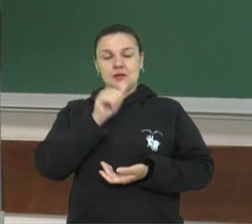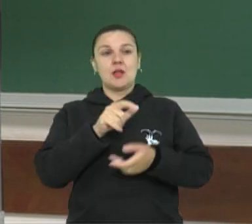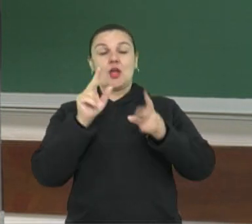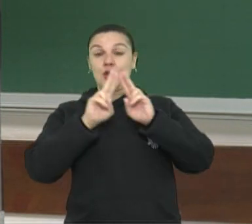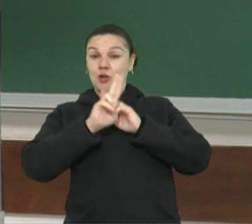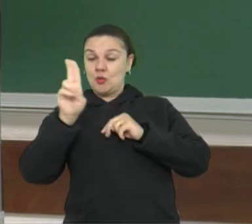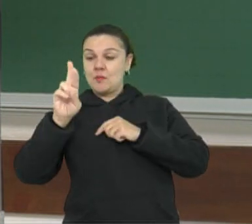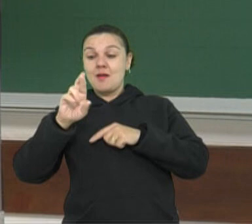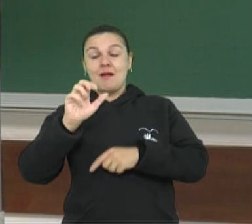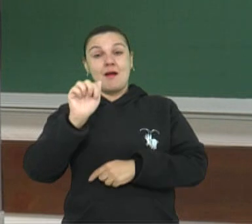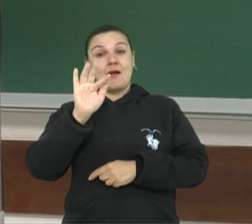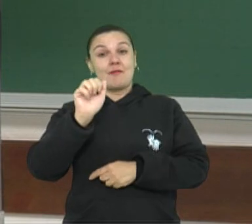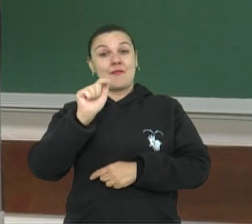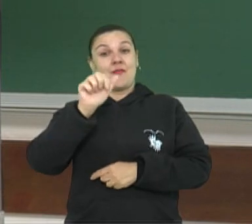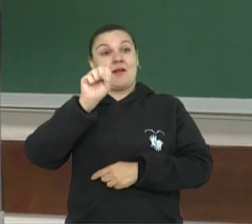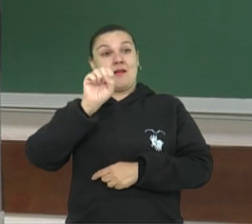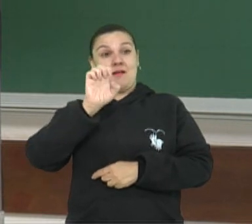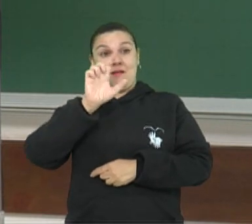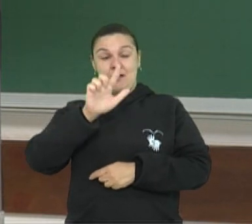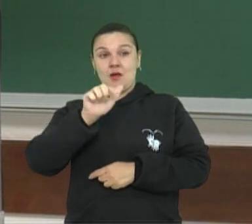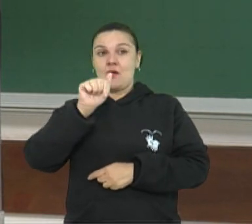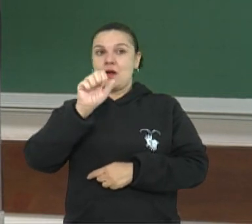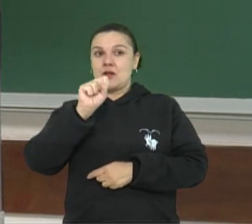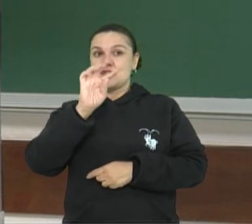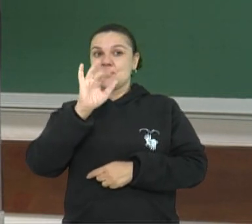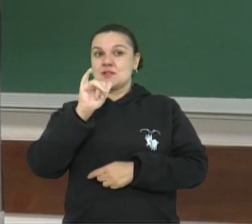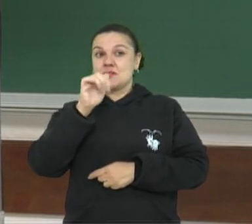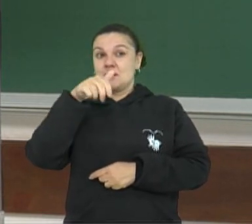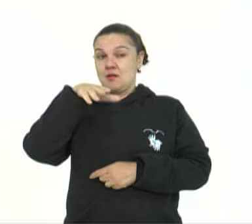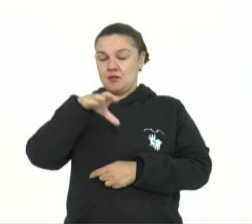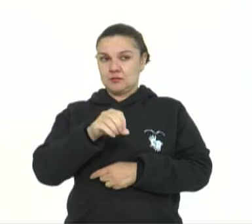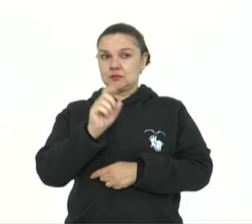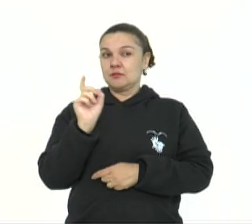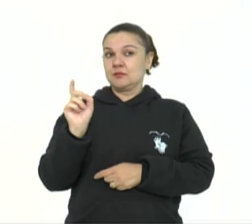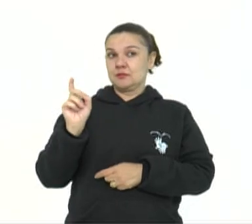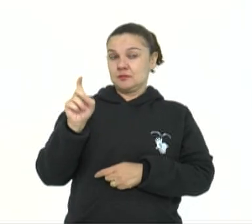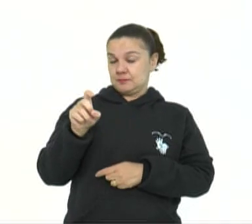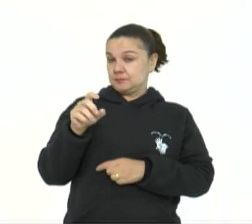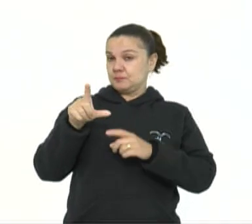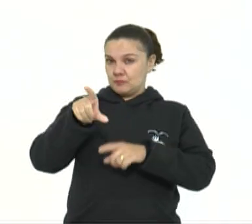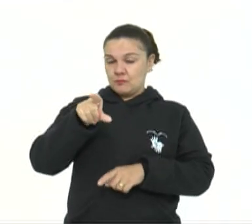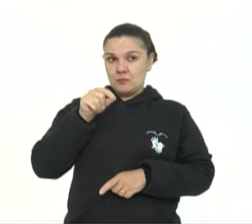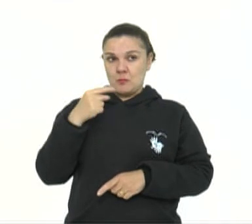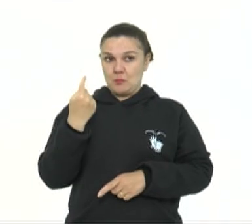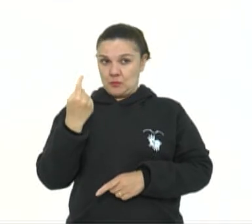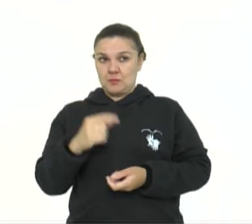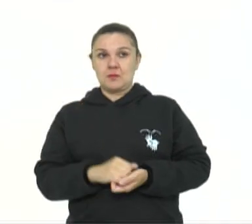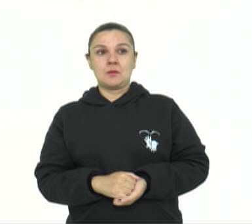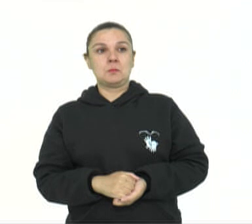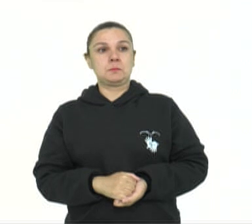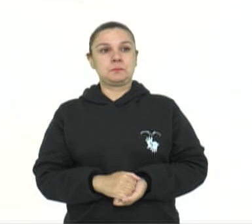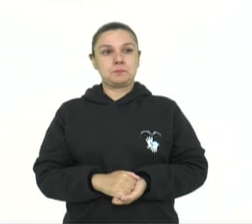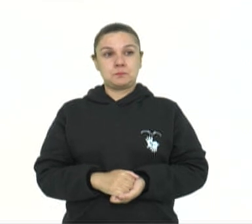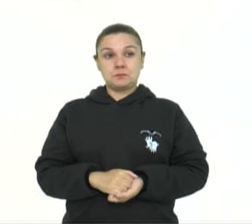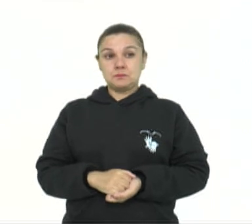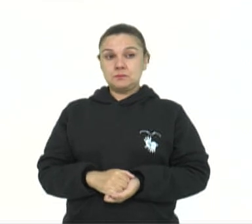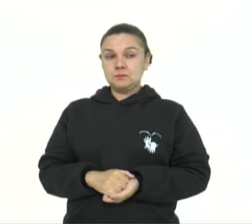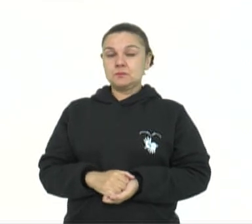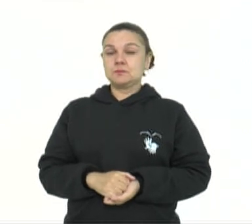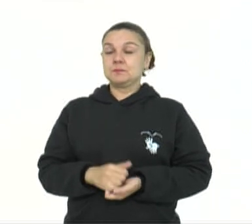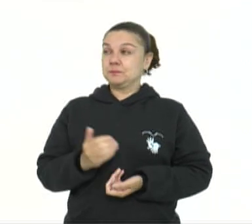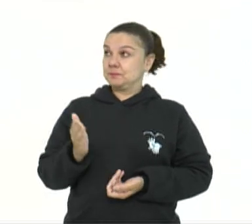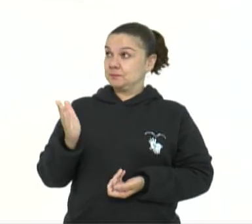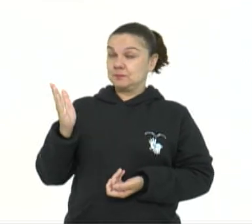Aticiano. Tá? Você tem várias telas e nós vamos escolher uma delas. Olha